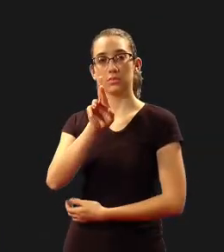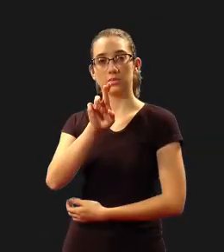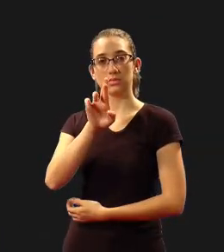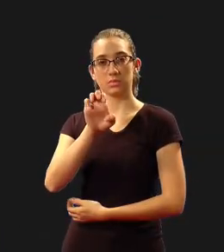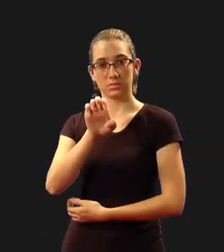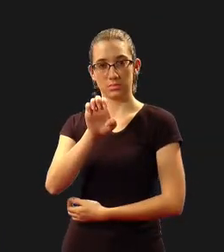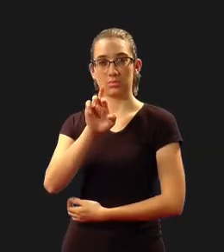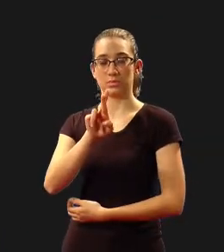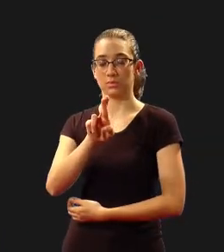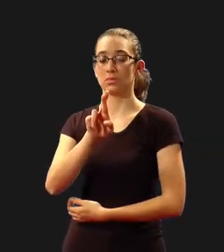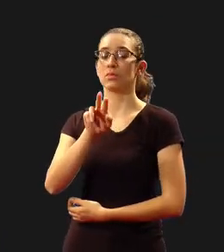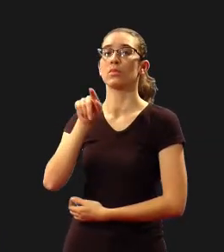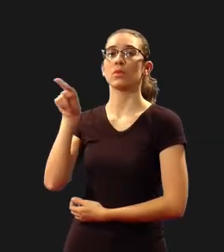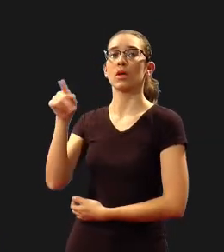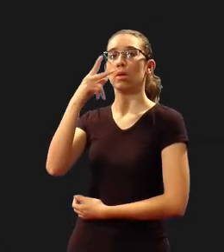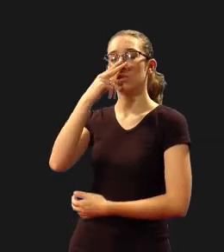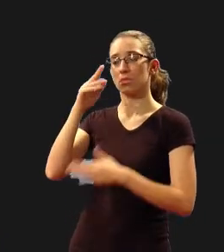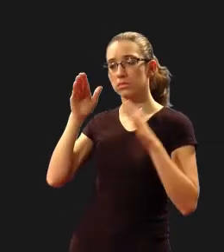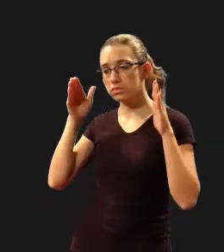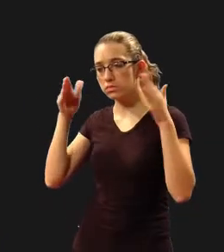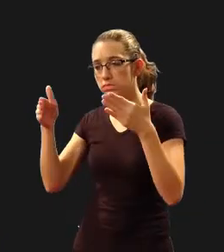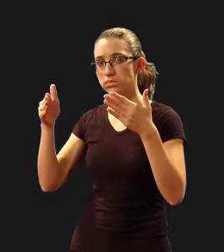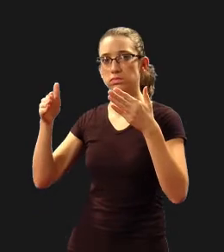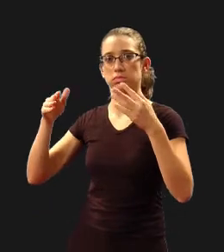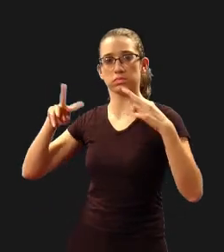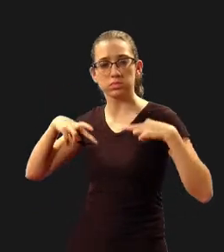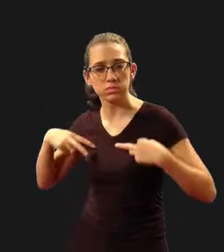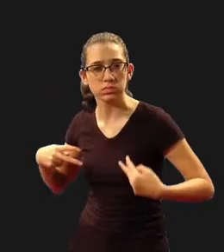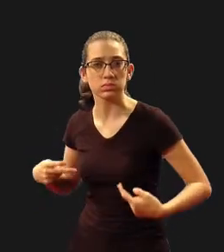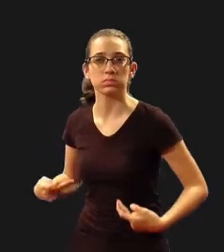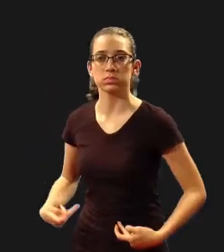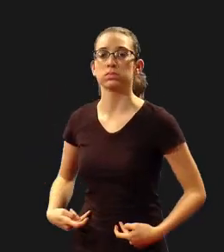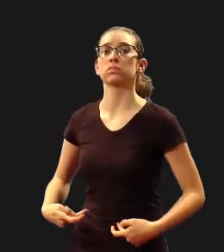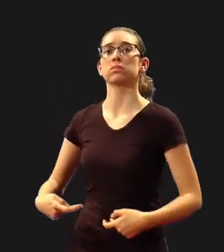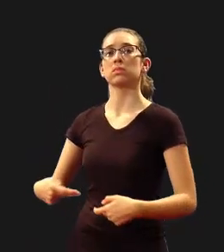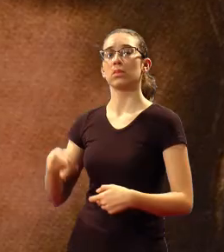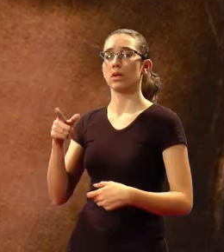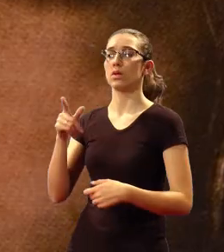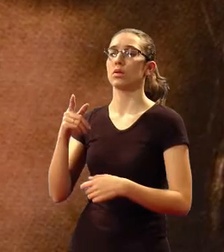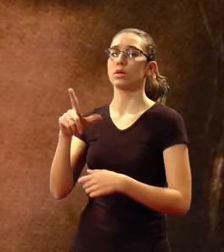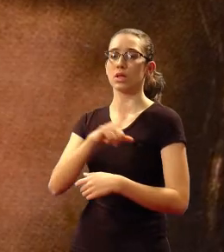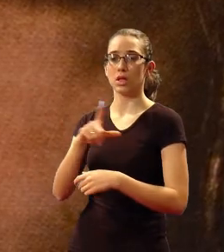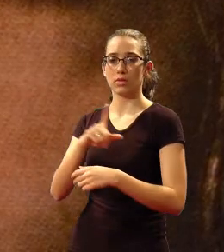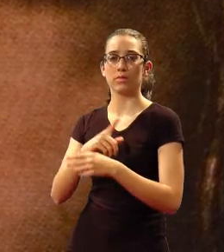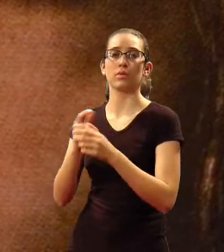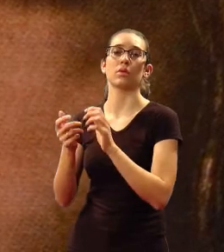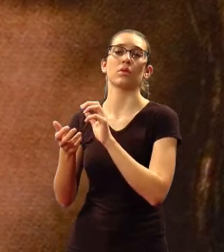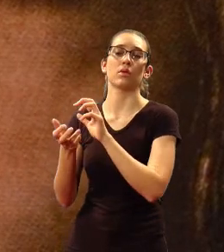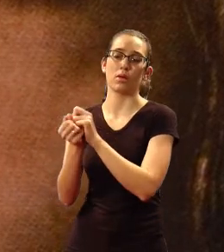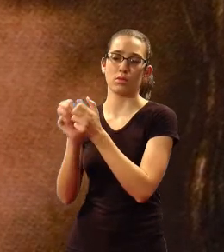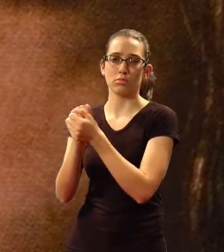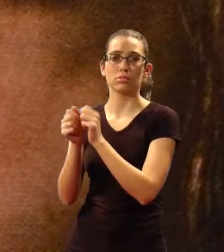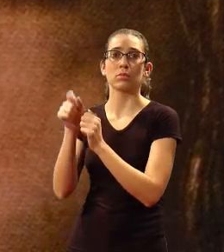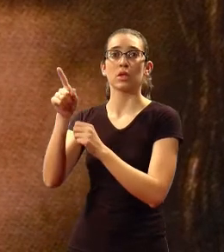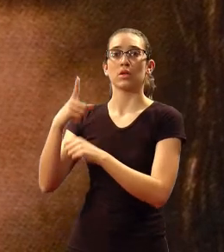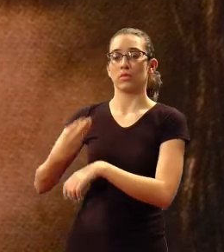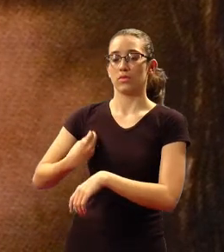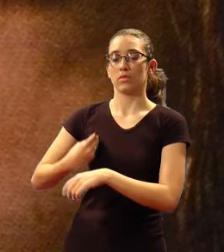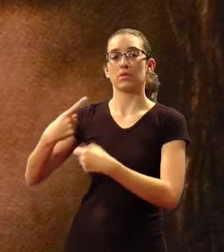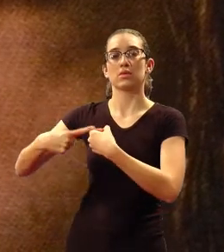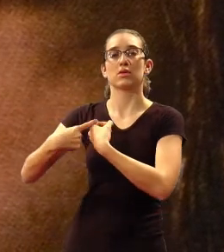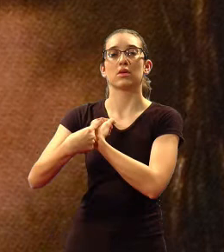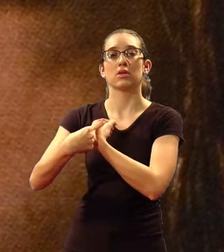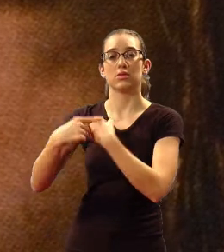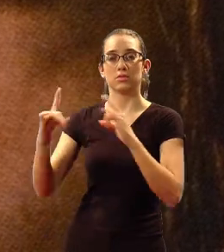Dürer foi um humanista e um artista. Quando esteve em Veneza, ele pintou em